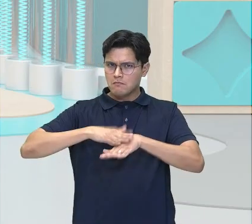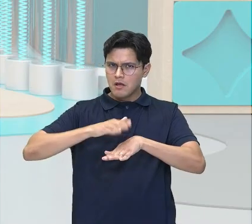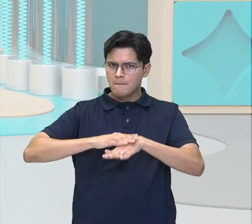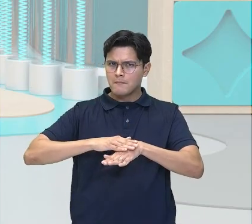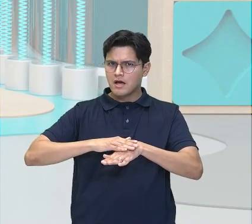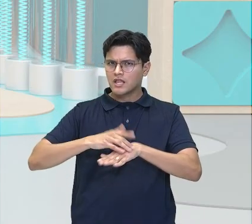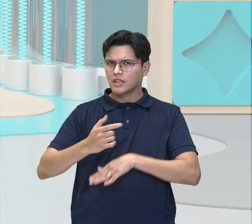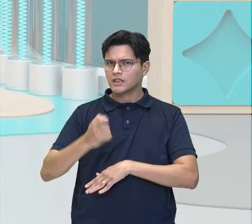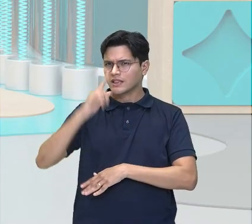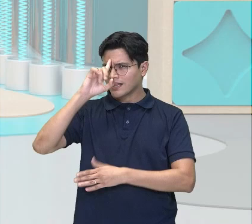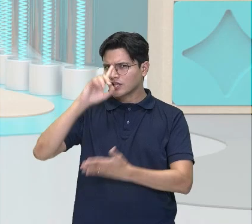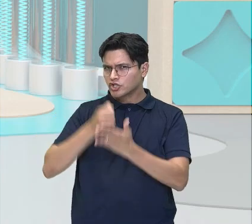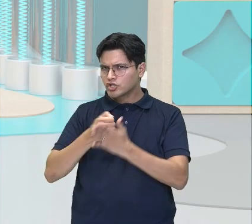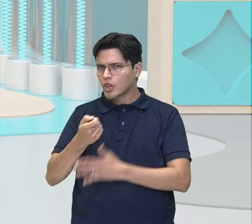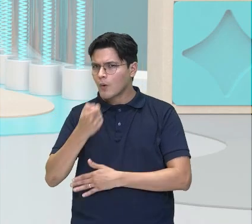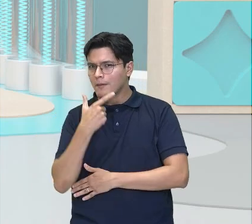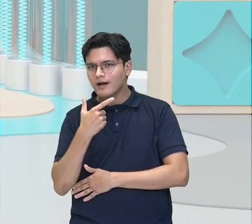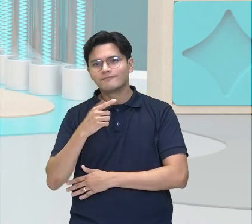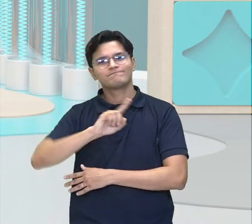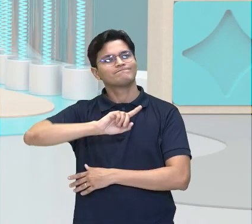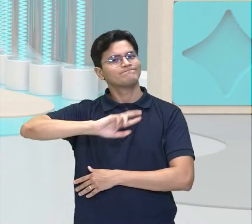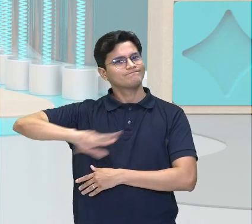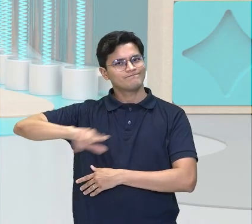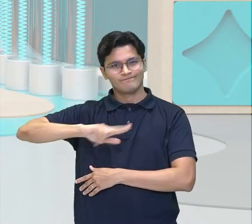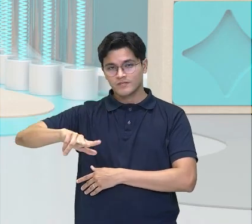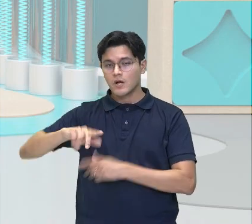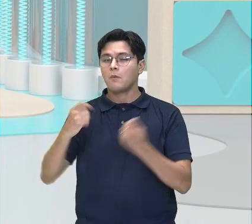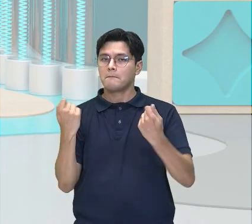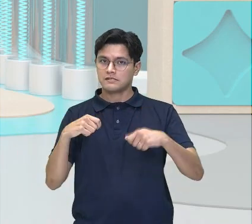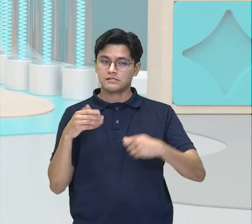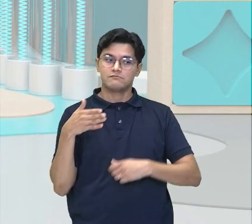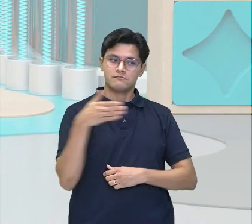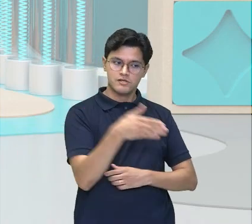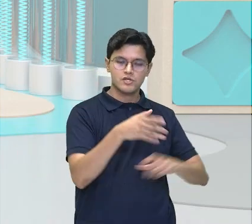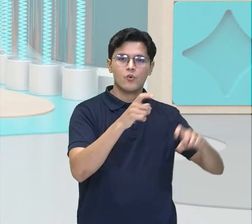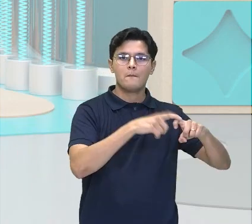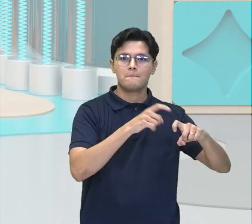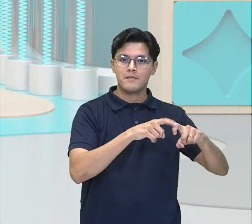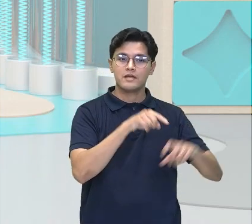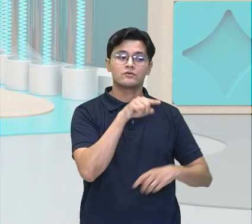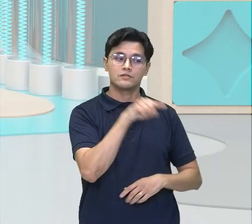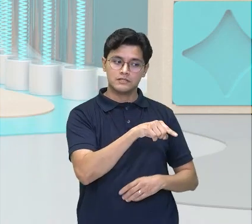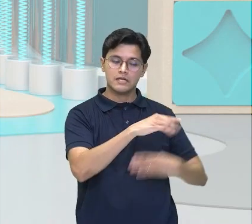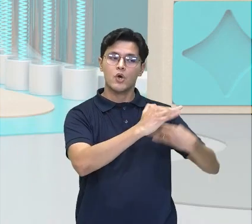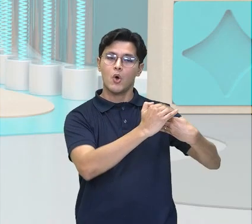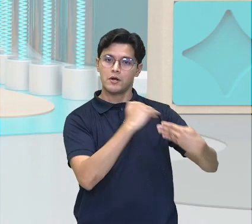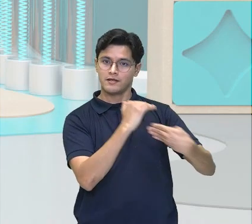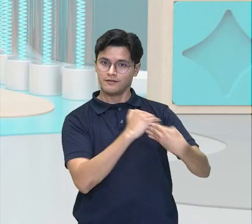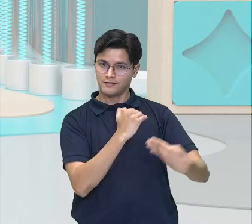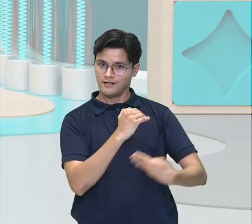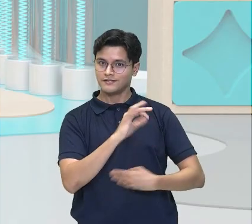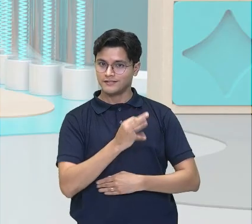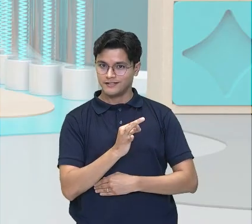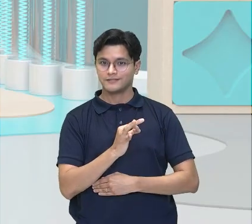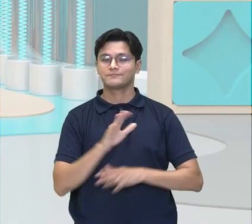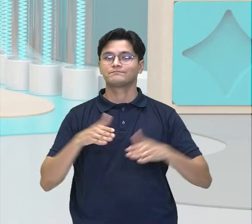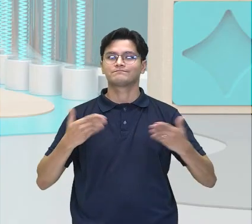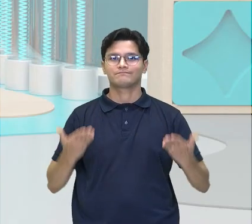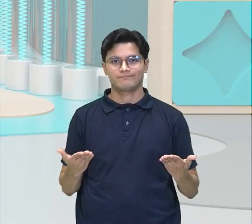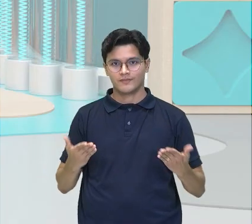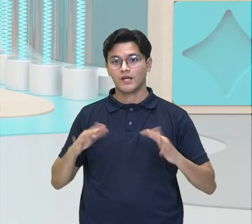ali os pontos, né? Acompanhamento médico e o medicamento se prescrito. Então, tudo isso tem que